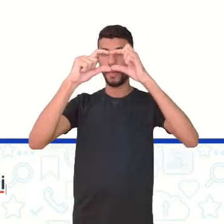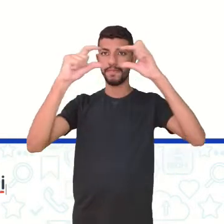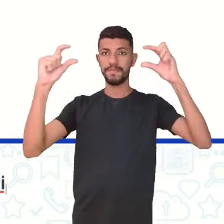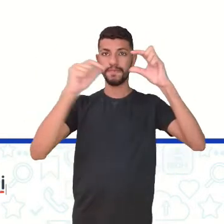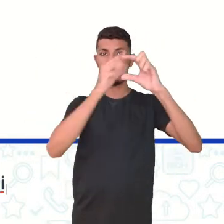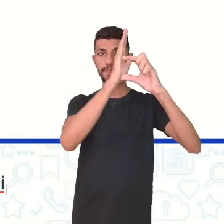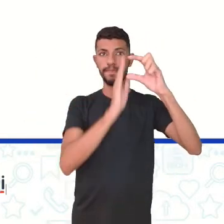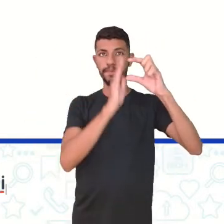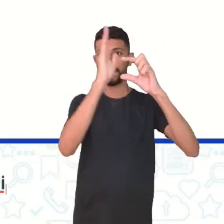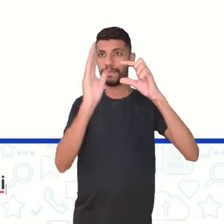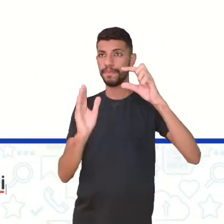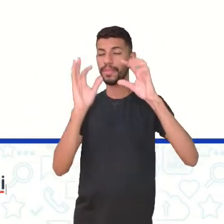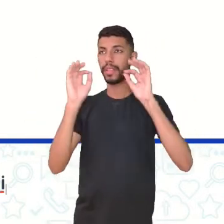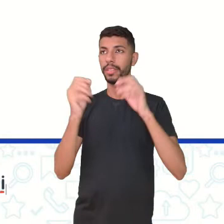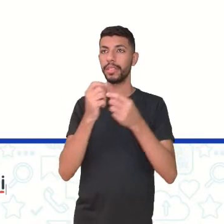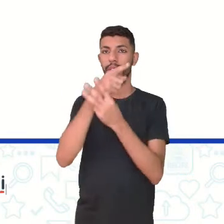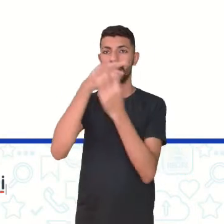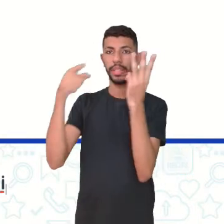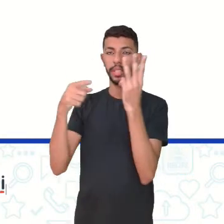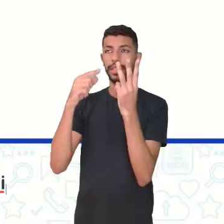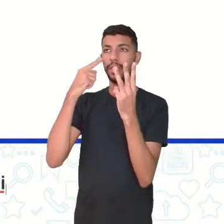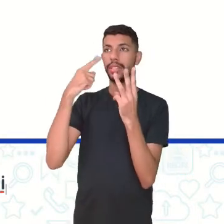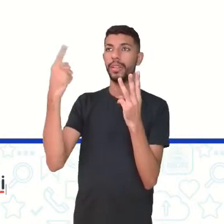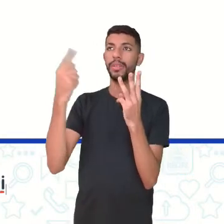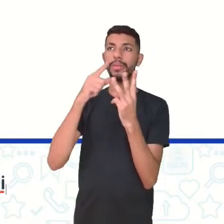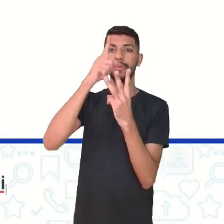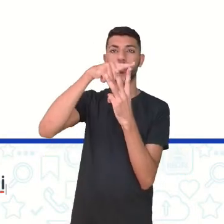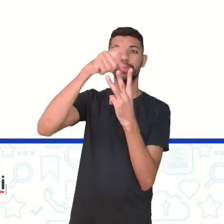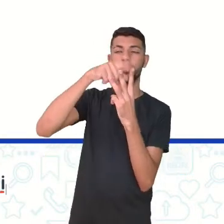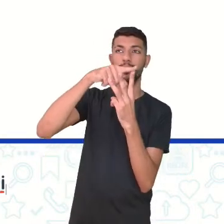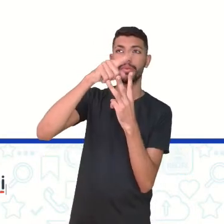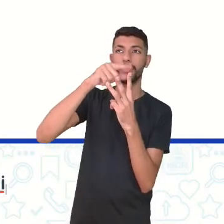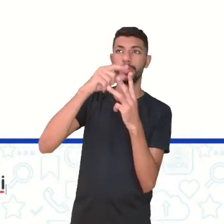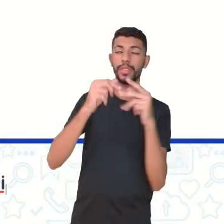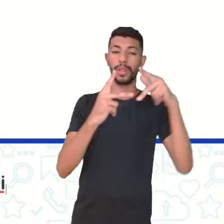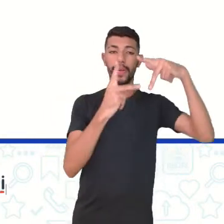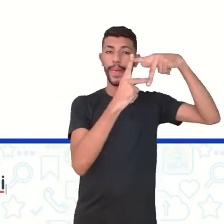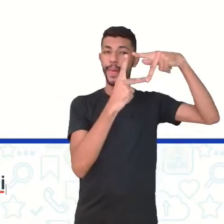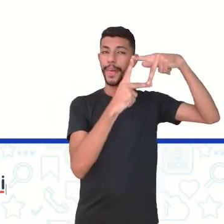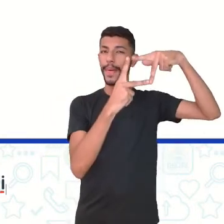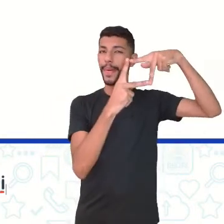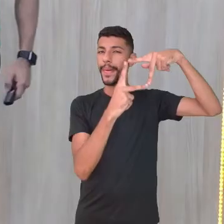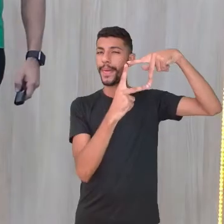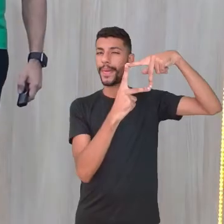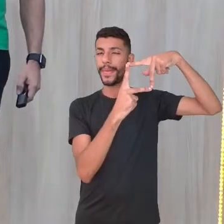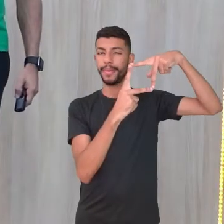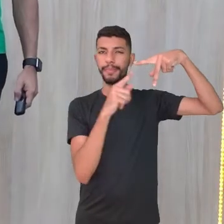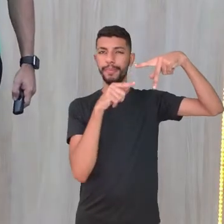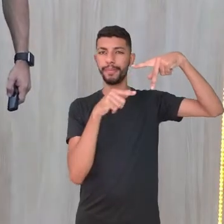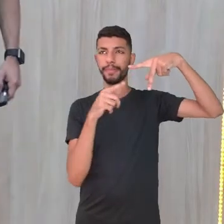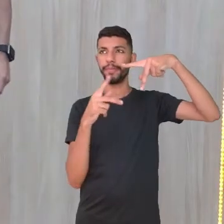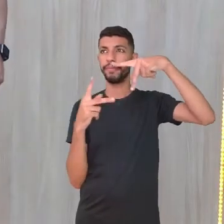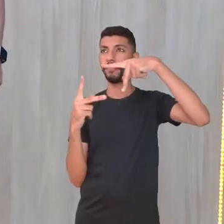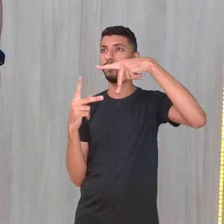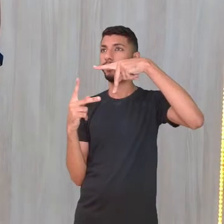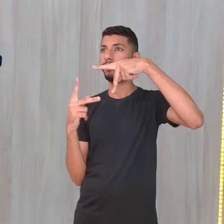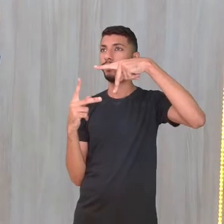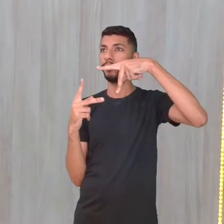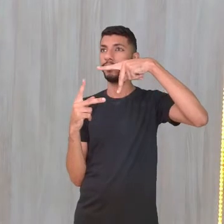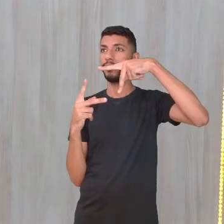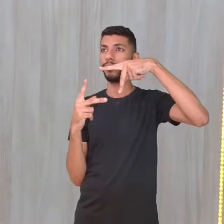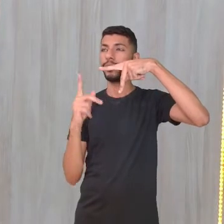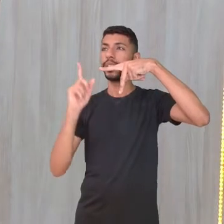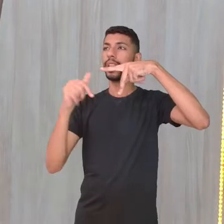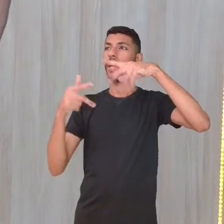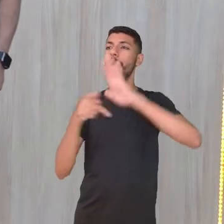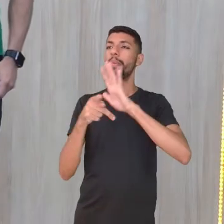ele em 3 partes, eu tenho que um quadradinho só desse, tá? Representa essa